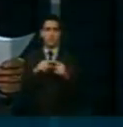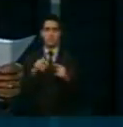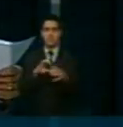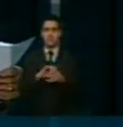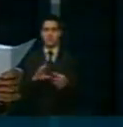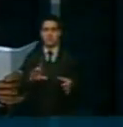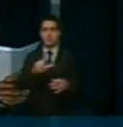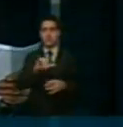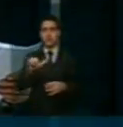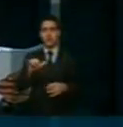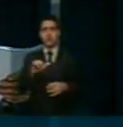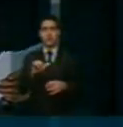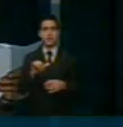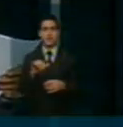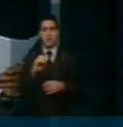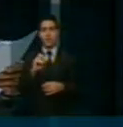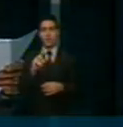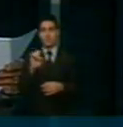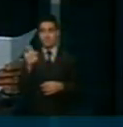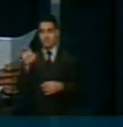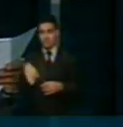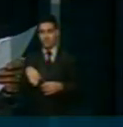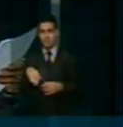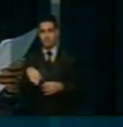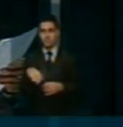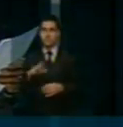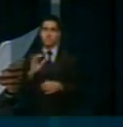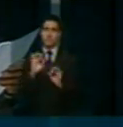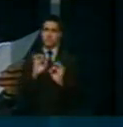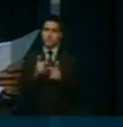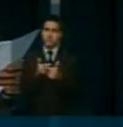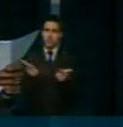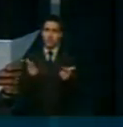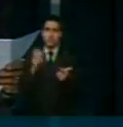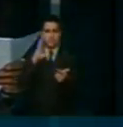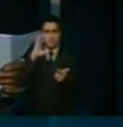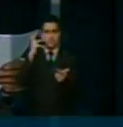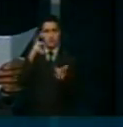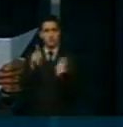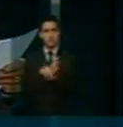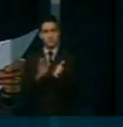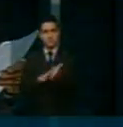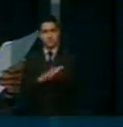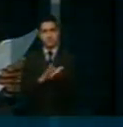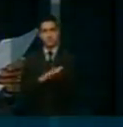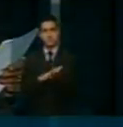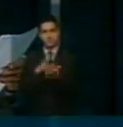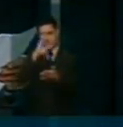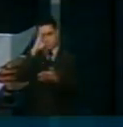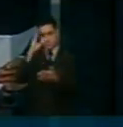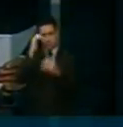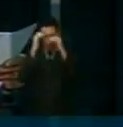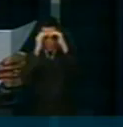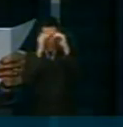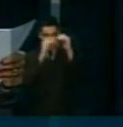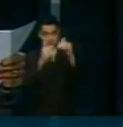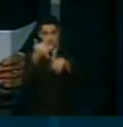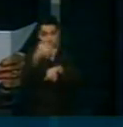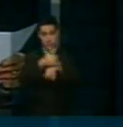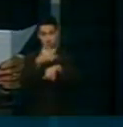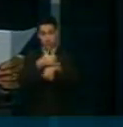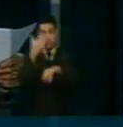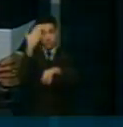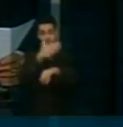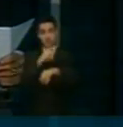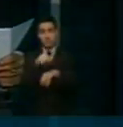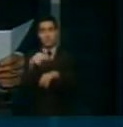e a ordem. Graças à decisão e ao heroísmo das Forças Armadas, que obediência a seus chefes demonstraram a falta